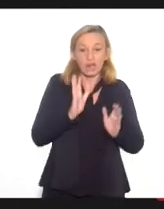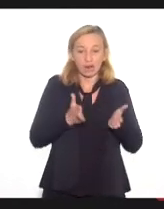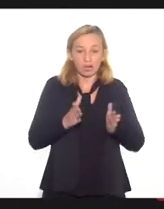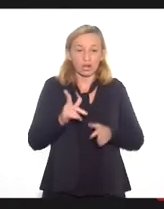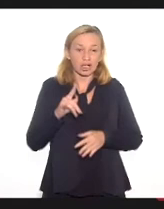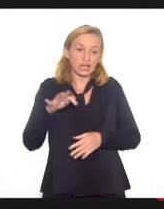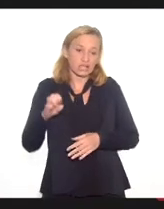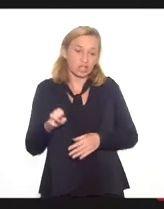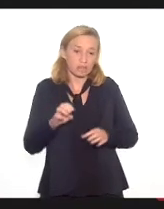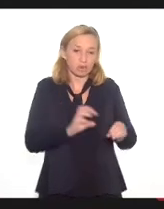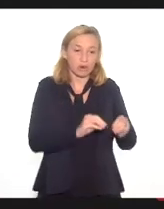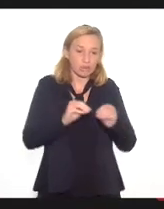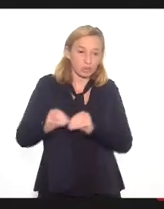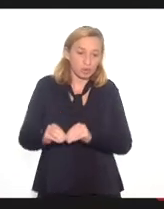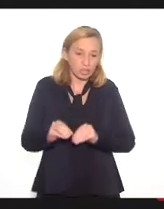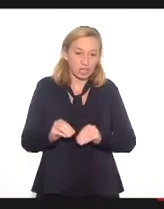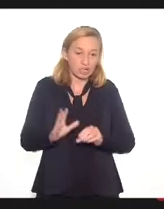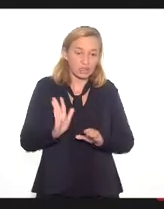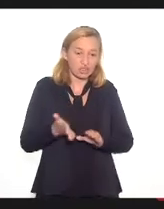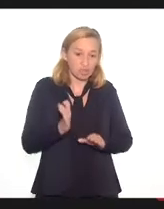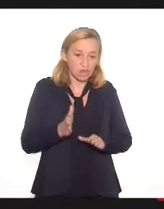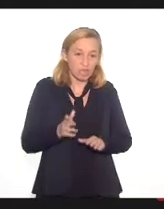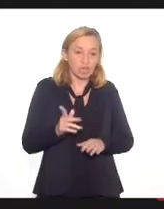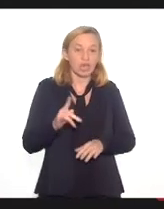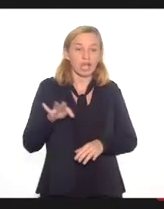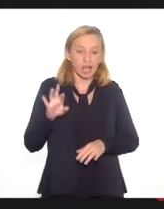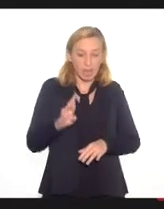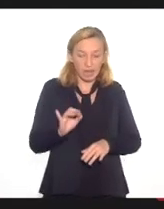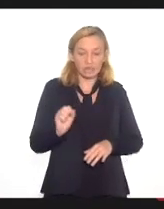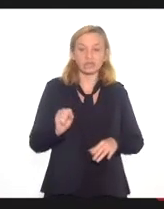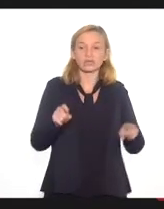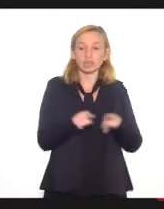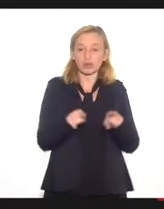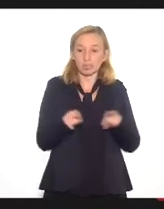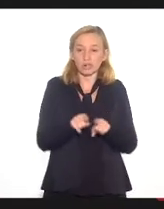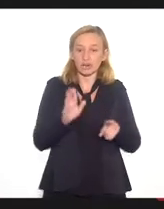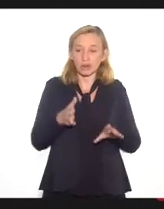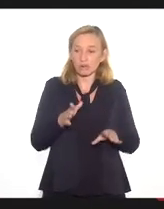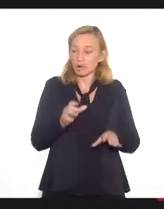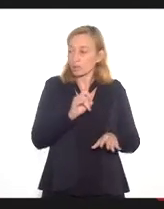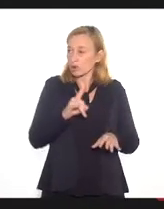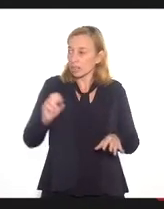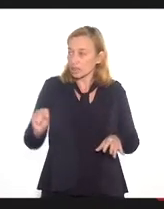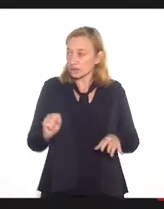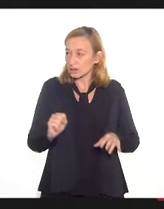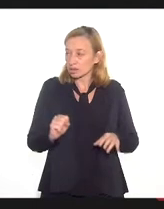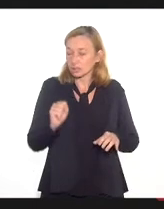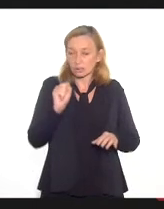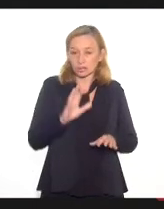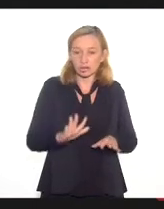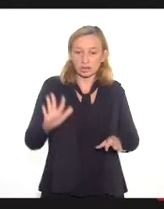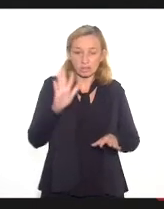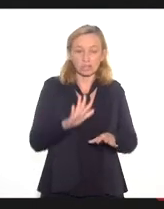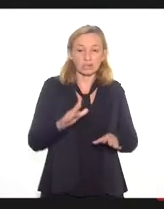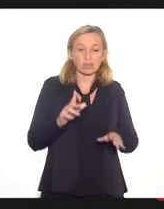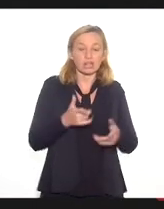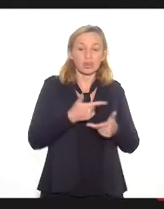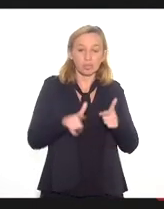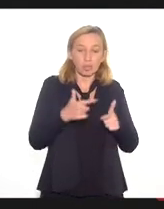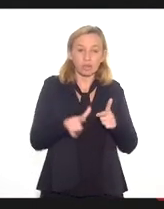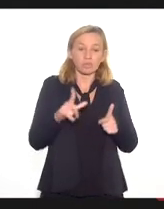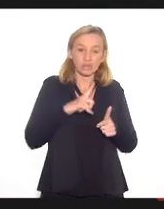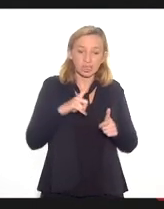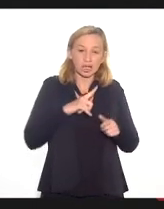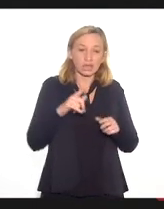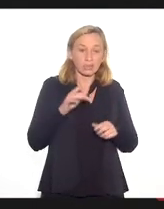passando por uma transição e a outra base de dados de emprego que a RAIS que agora vai ser o E-Social e parece que tem muitos problemas aí